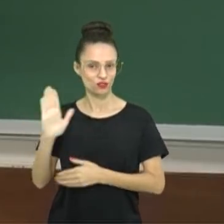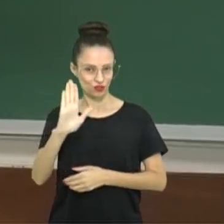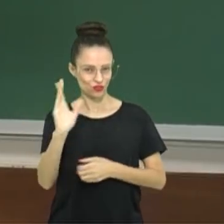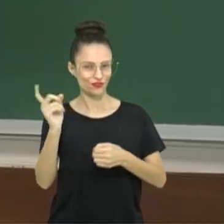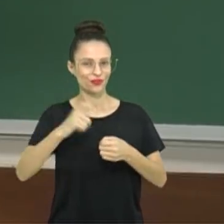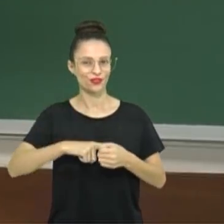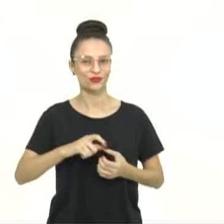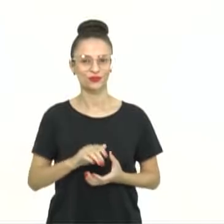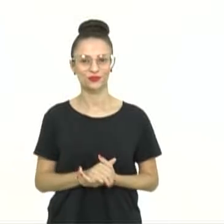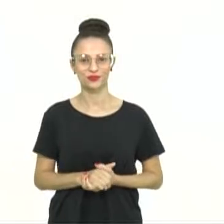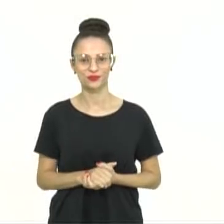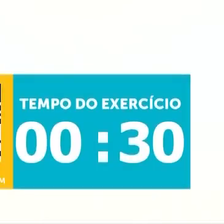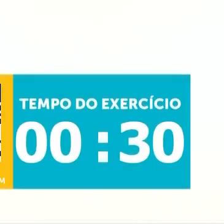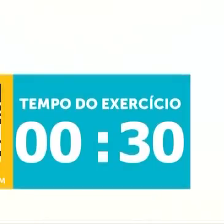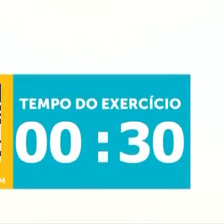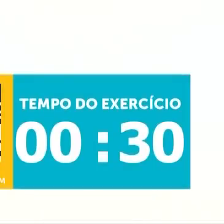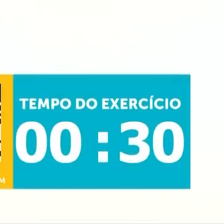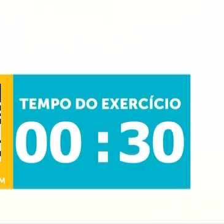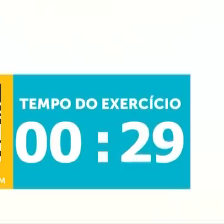eu já volto.